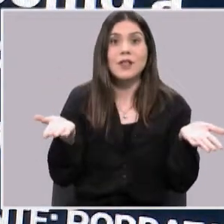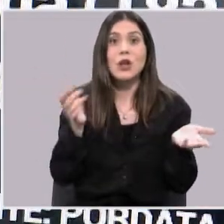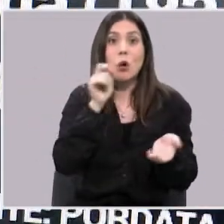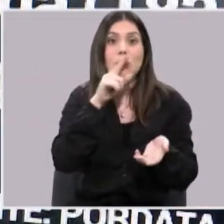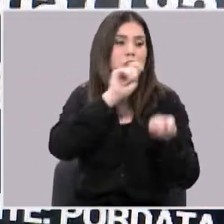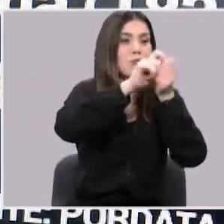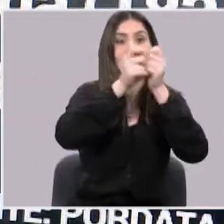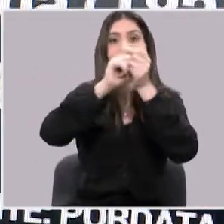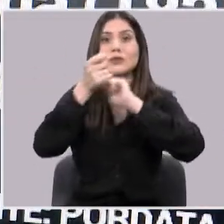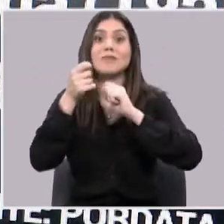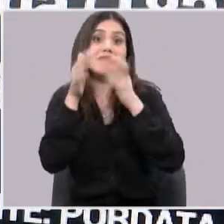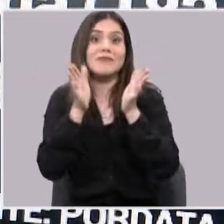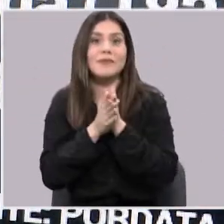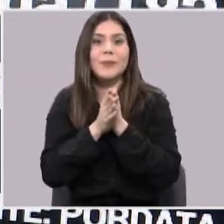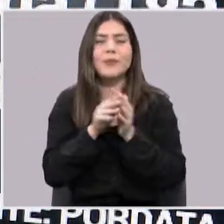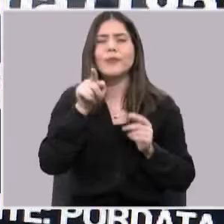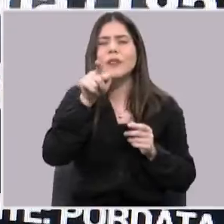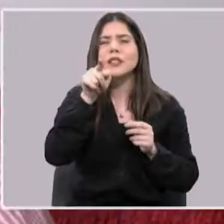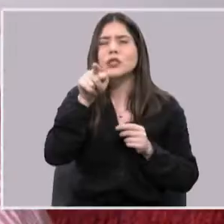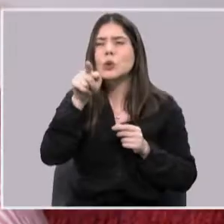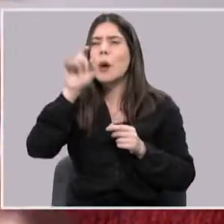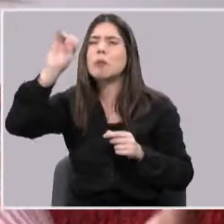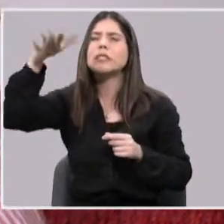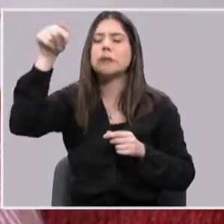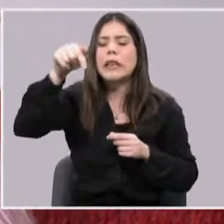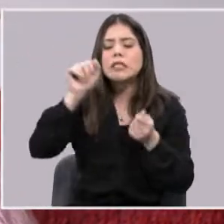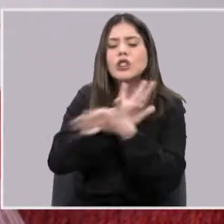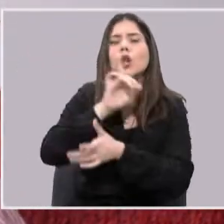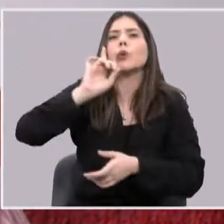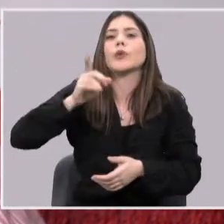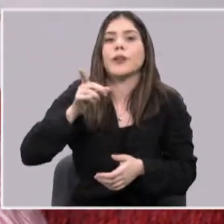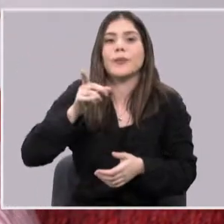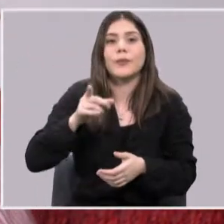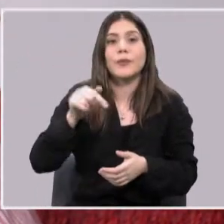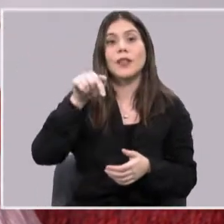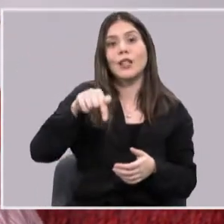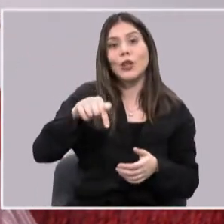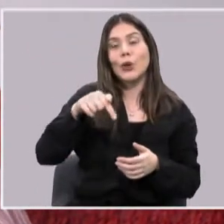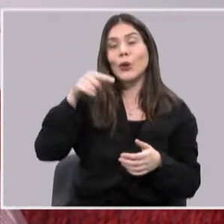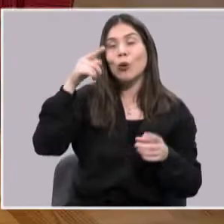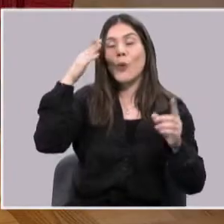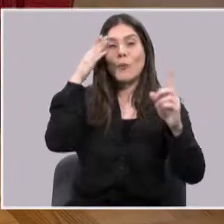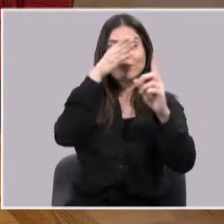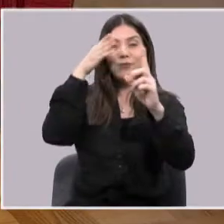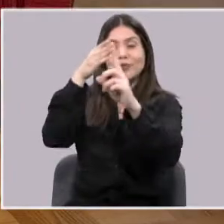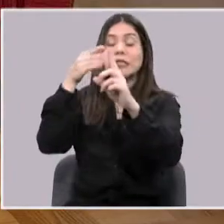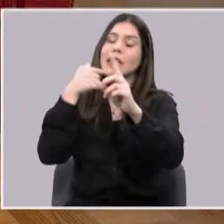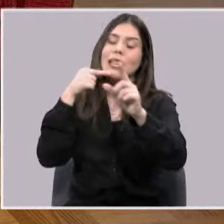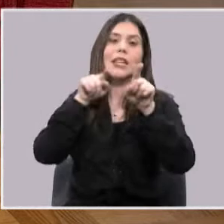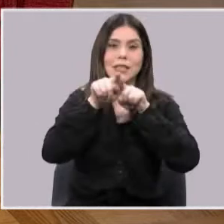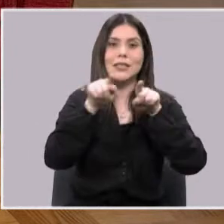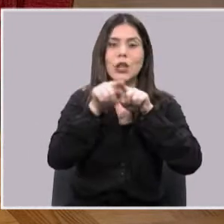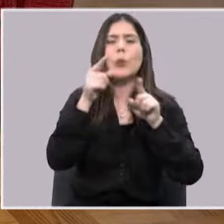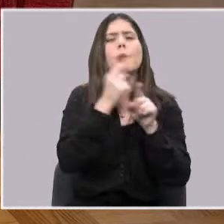tudo, basicamente podemos manejar todos os instrumentos. Mas qual é a sua área de foco máximo aqui no jornal? Nós temos um enfoque muito grande